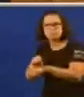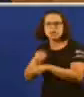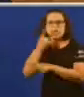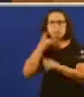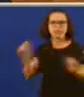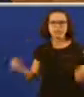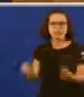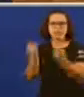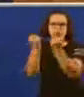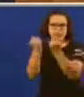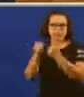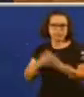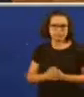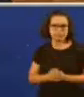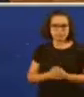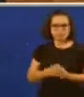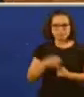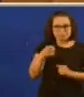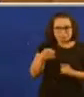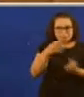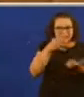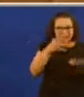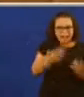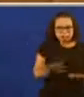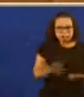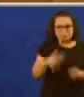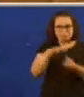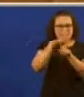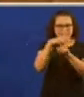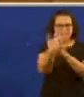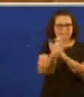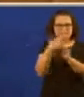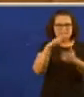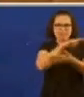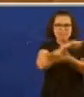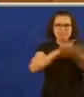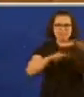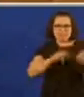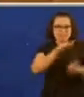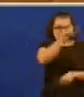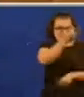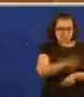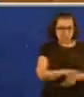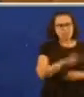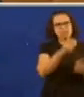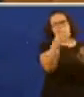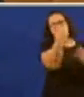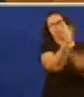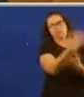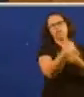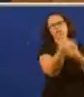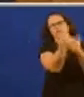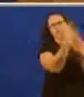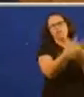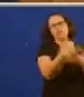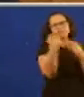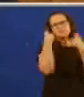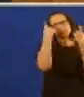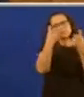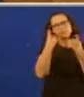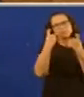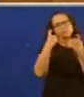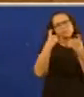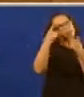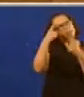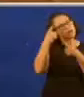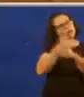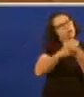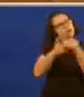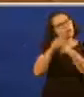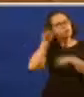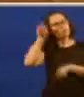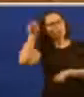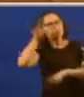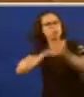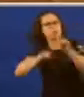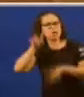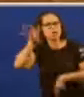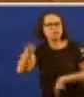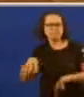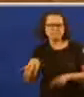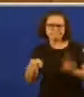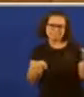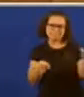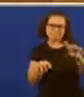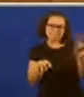esta é a realidade de Galiza vostede intentando convencernos de que o noso problema é Cataluña. Non, señor Feijó,